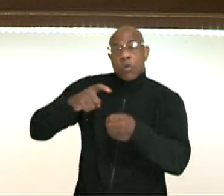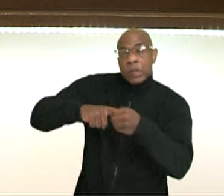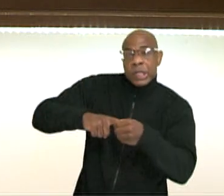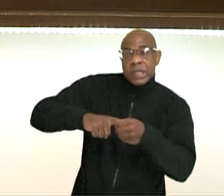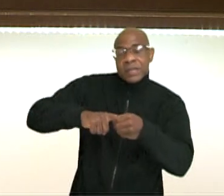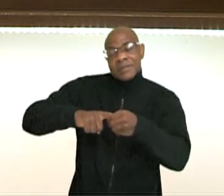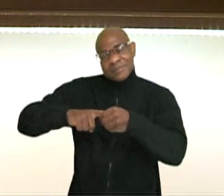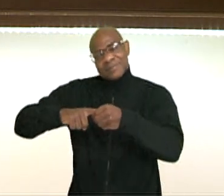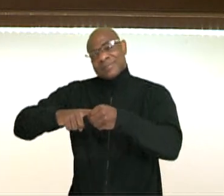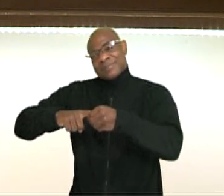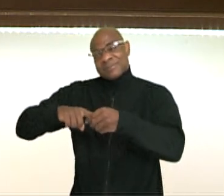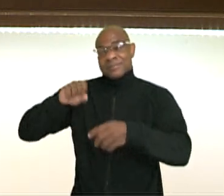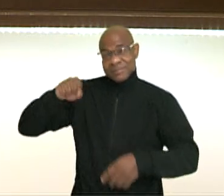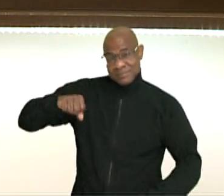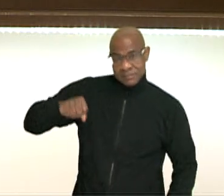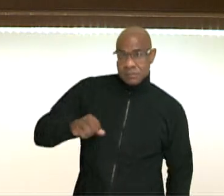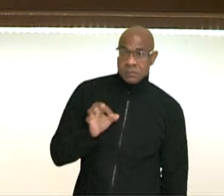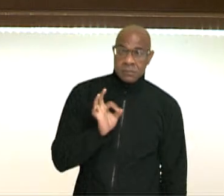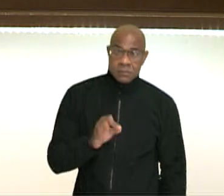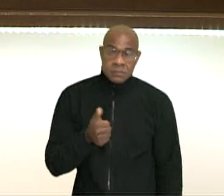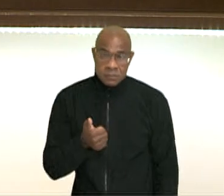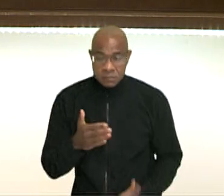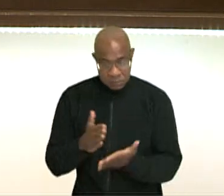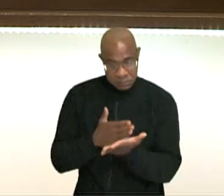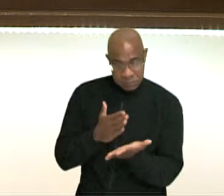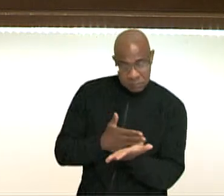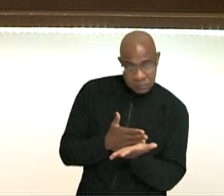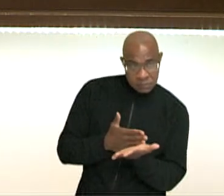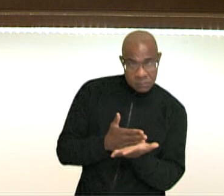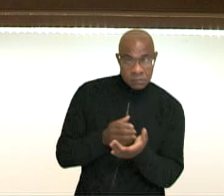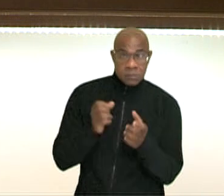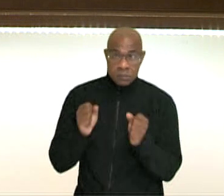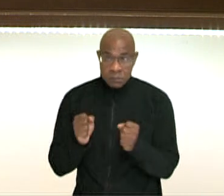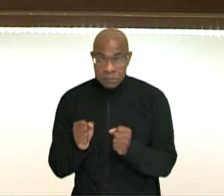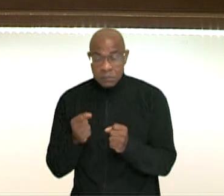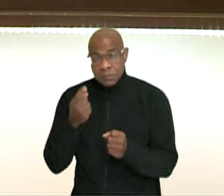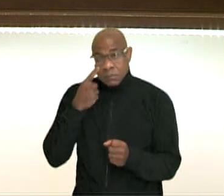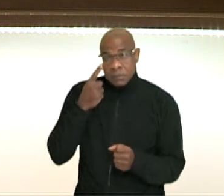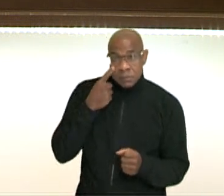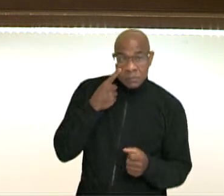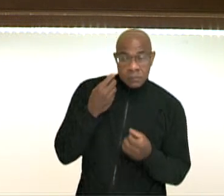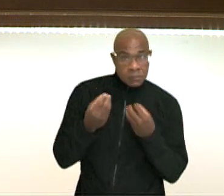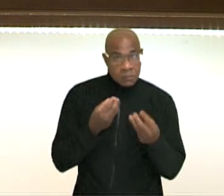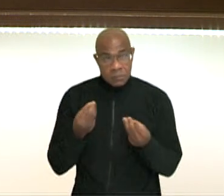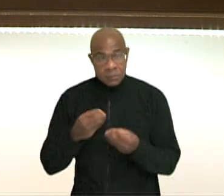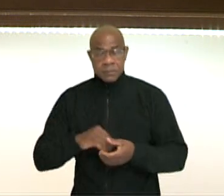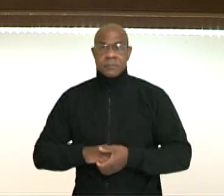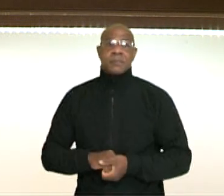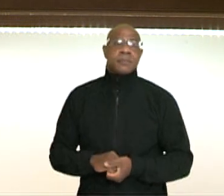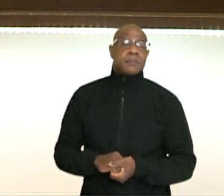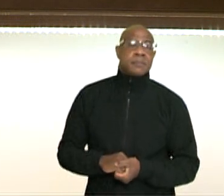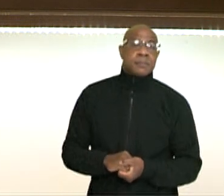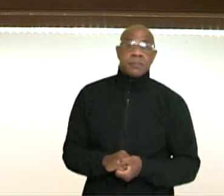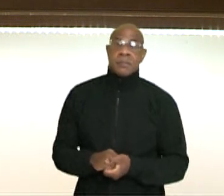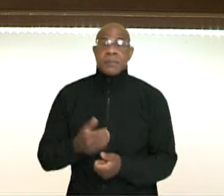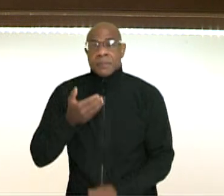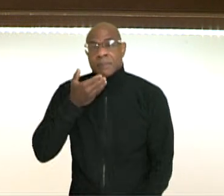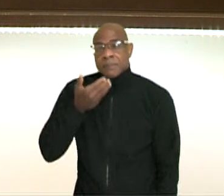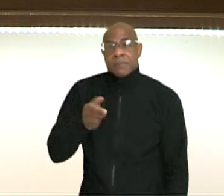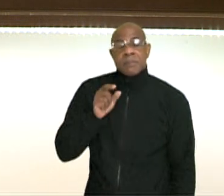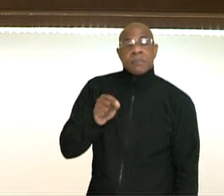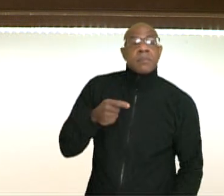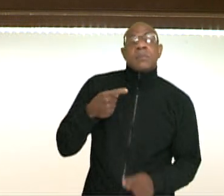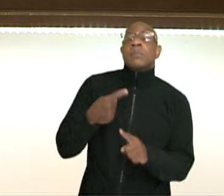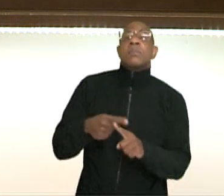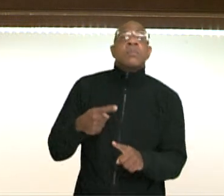Voltei, claro que voltei. Tá tudo certo aí nesse caderno? A gente pode gabaritar a atividade? Então vamos embora. Eu te pedi por